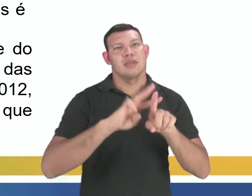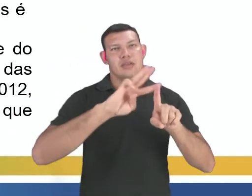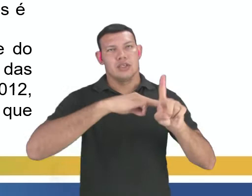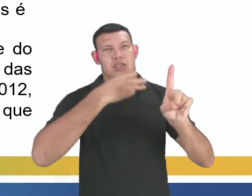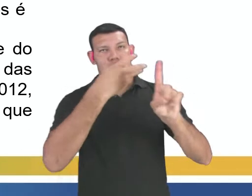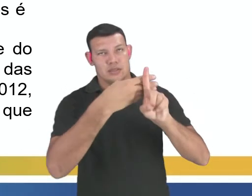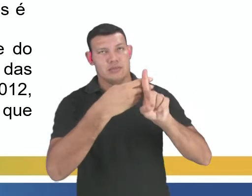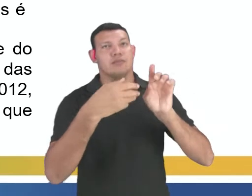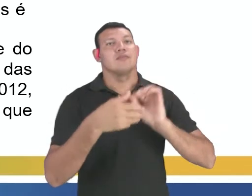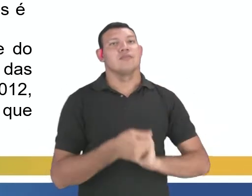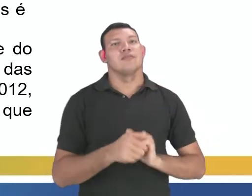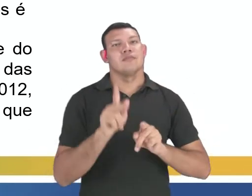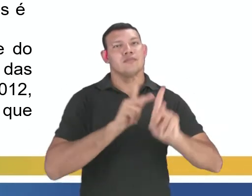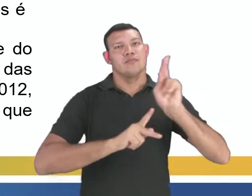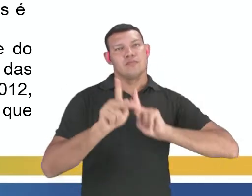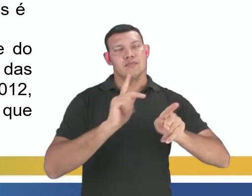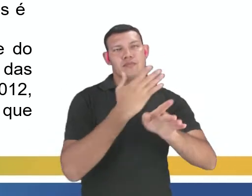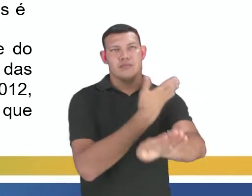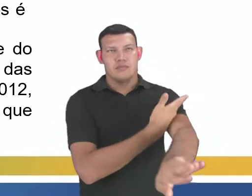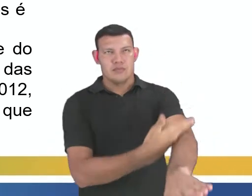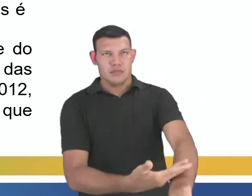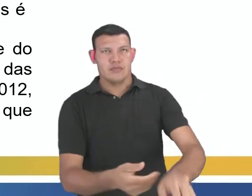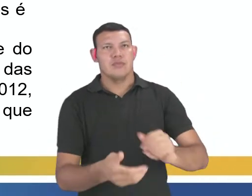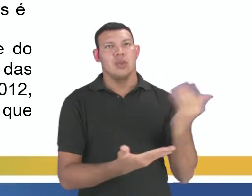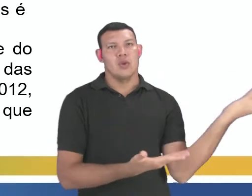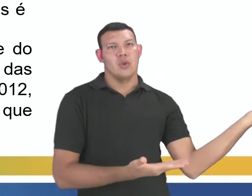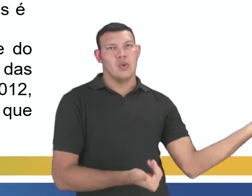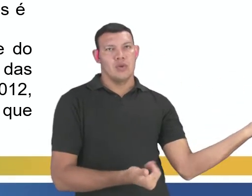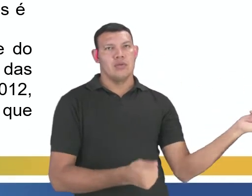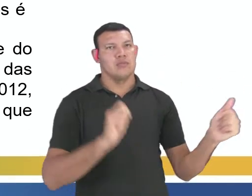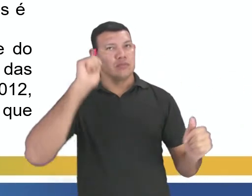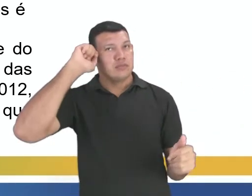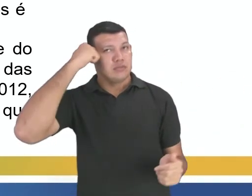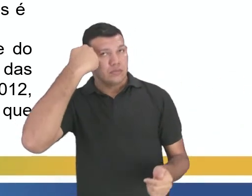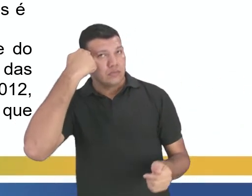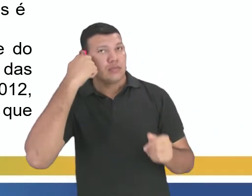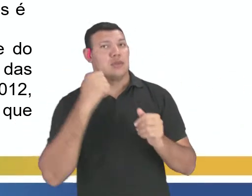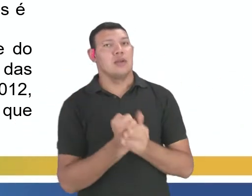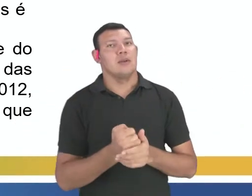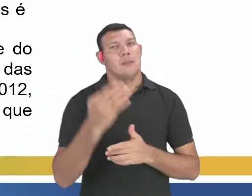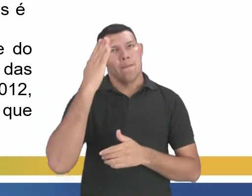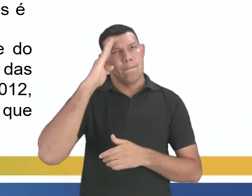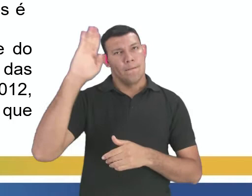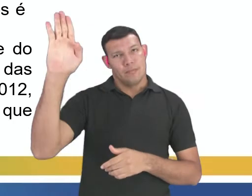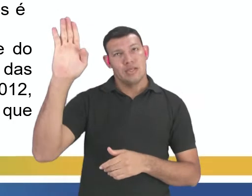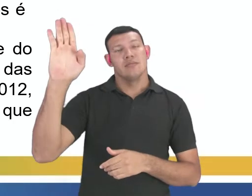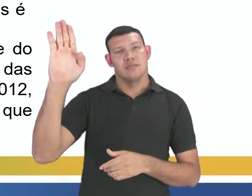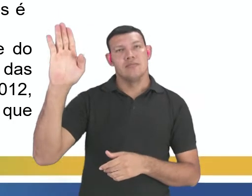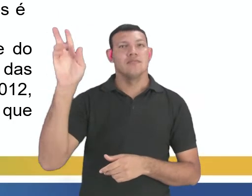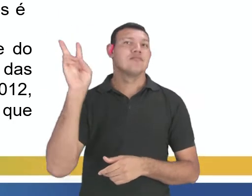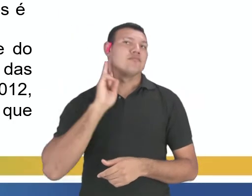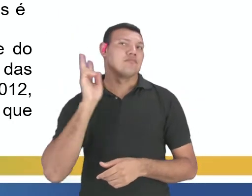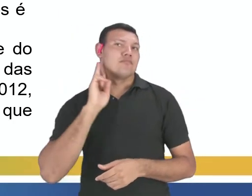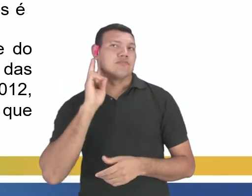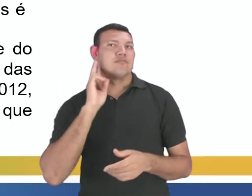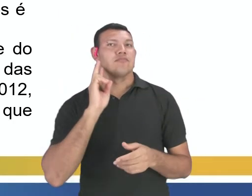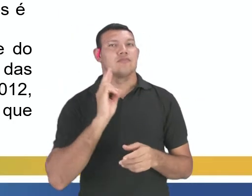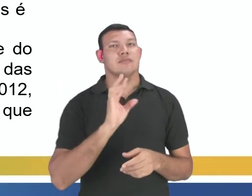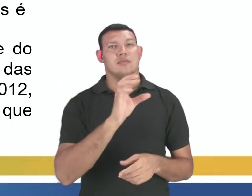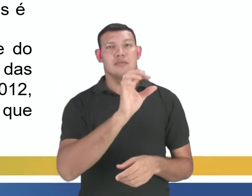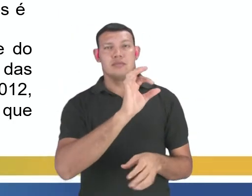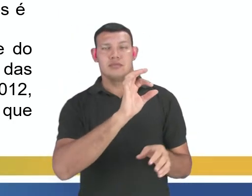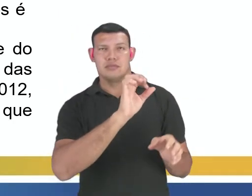Brasil. Estudo do governo federal e do Programa das Nações Unidas para o Desenvolvimento, com base em dados de